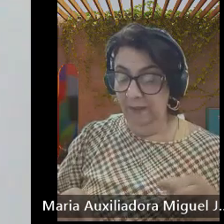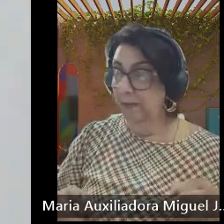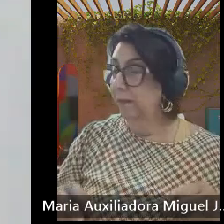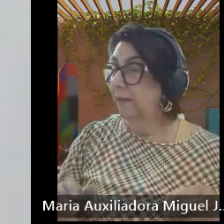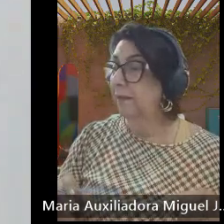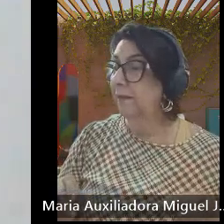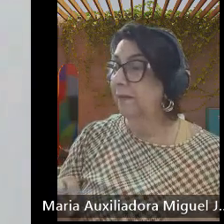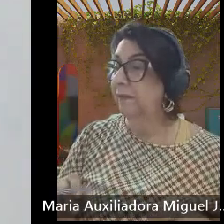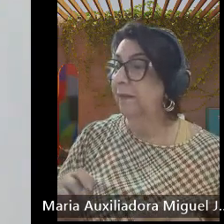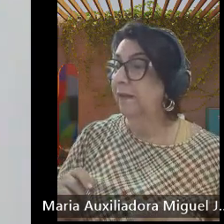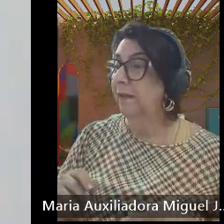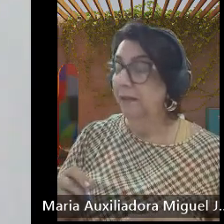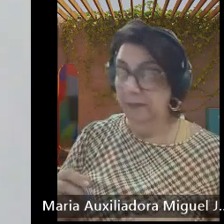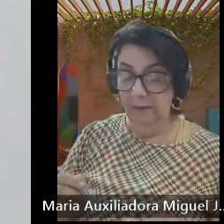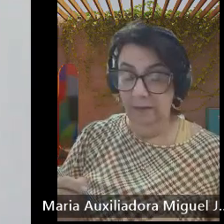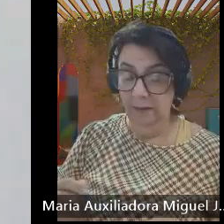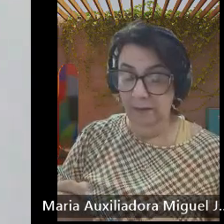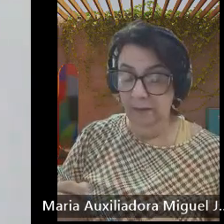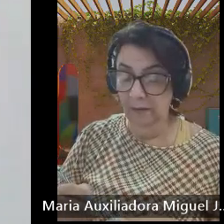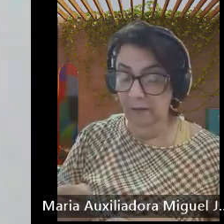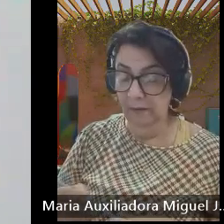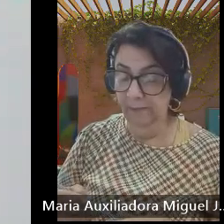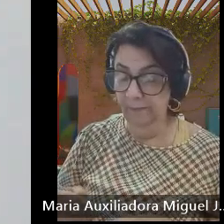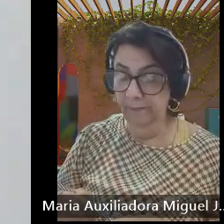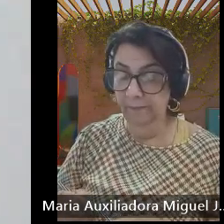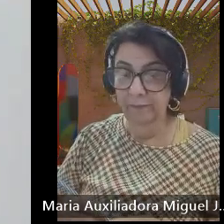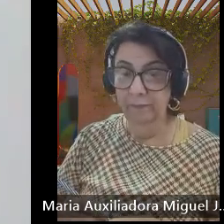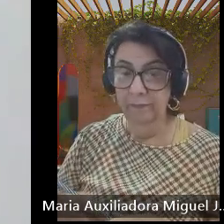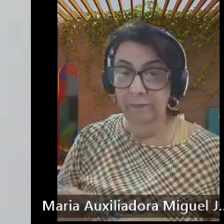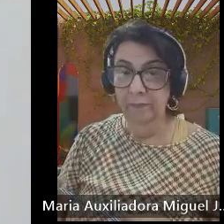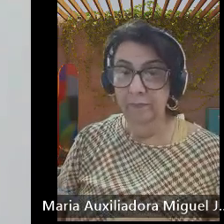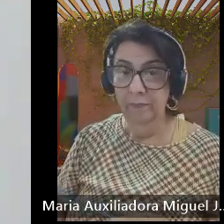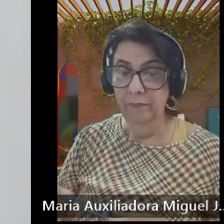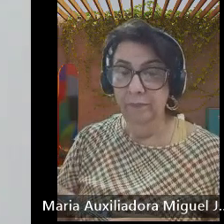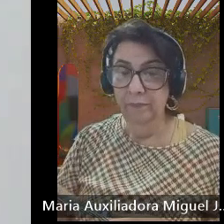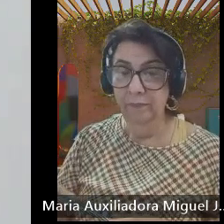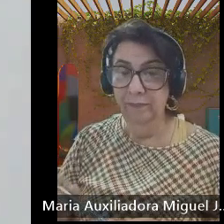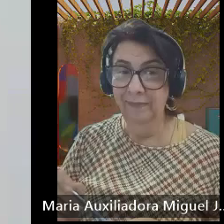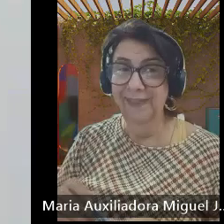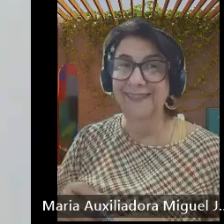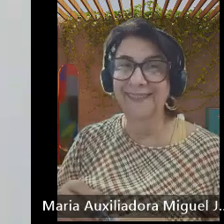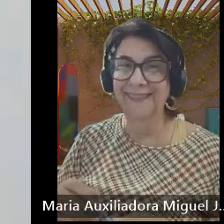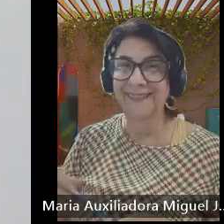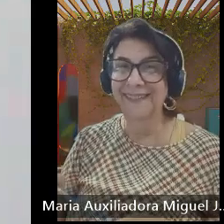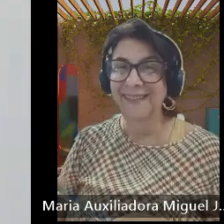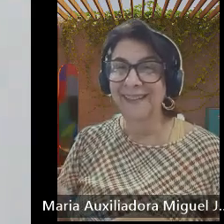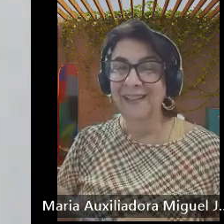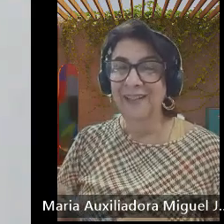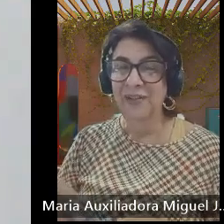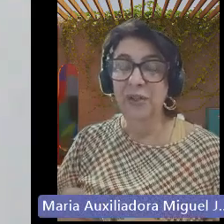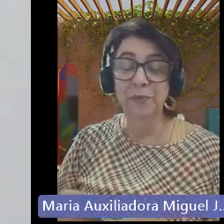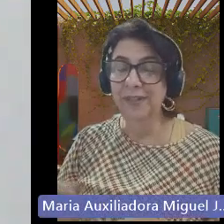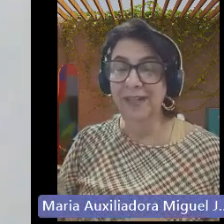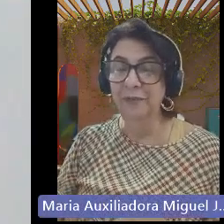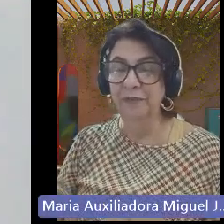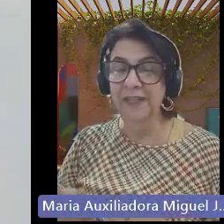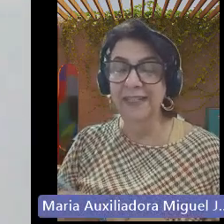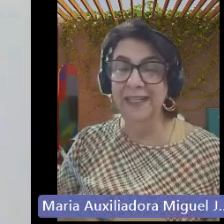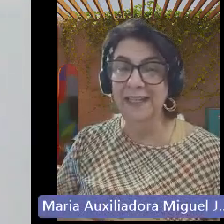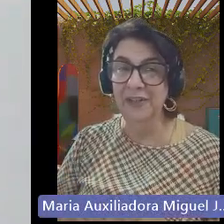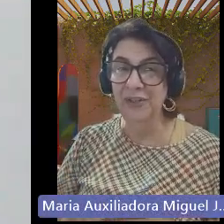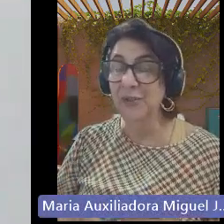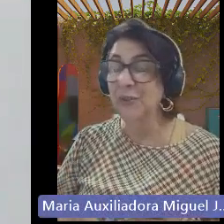entendi. É porque lá já está tão bem feitinho, né? Aí a gente chega para poder fazer sem Tipo, o que que eu saber.